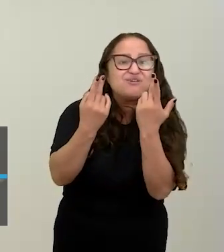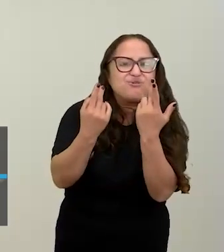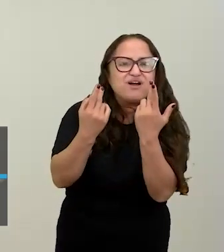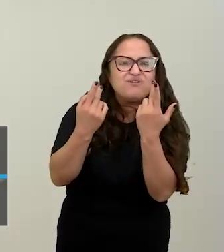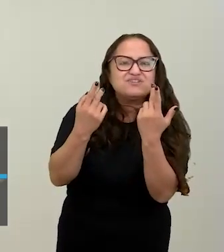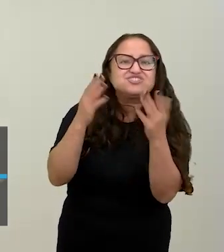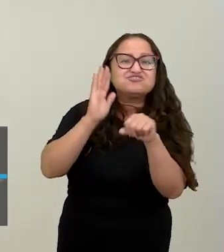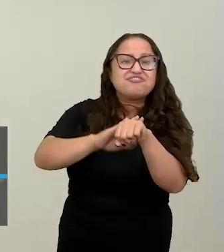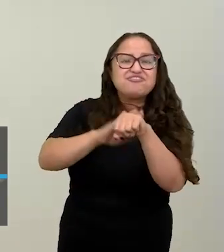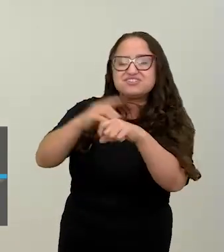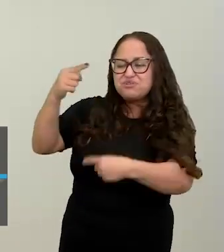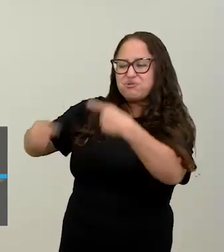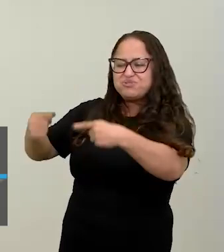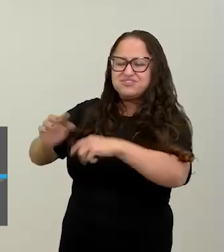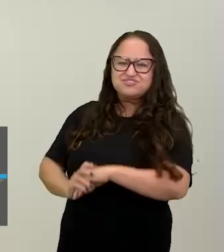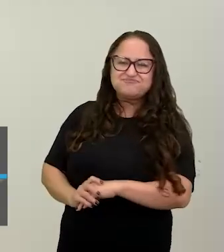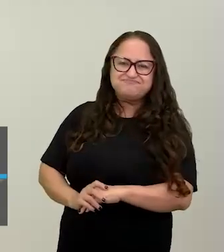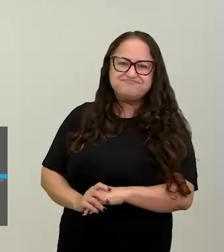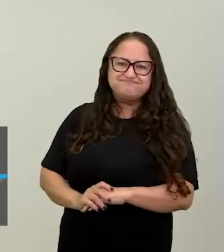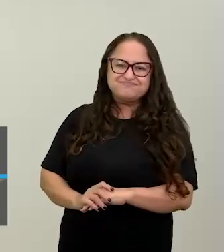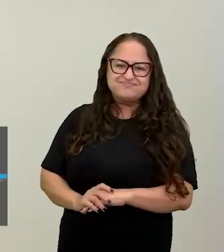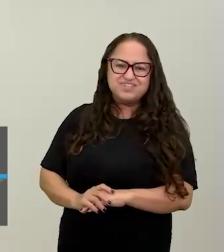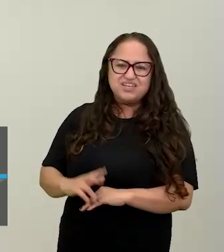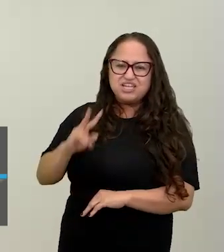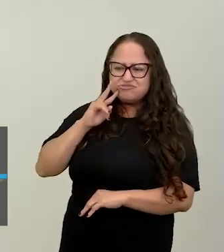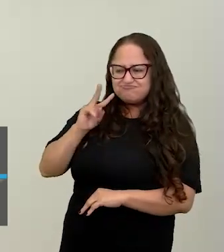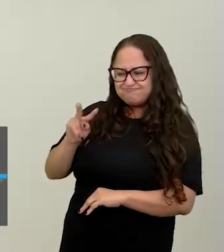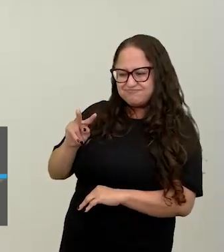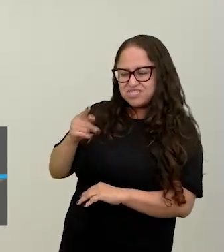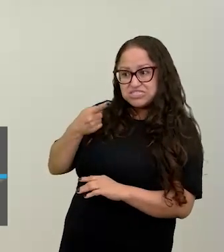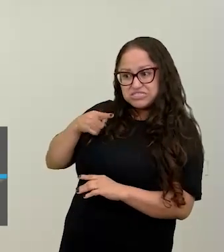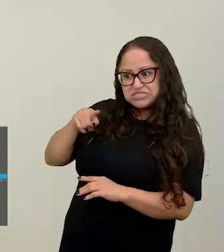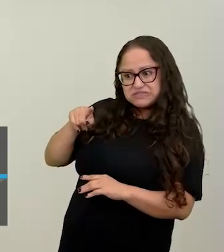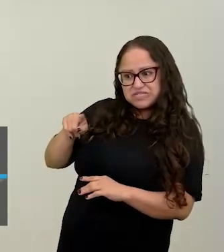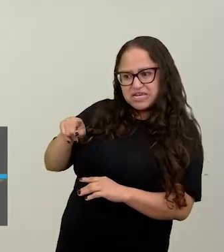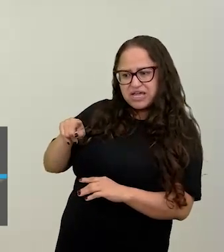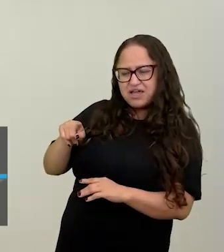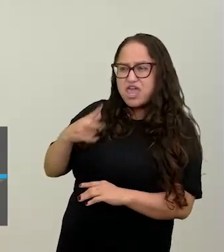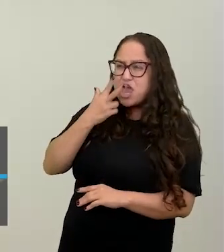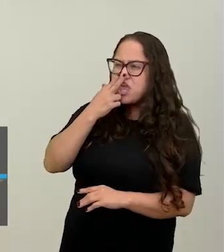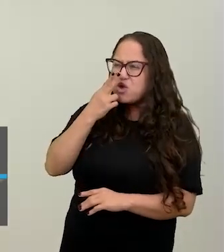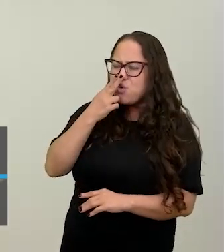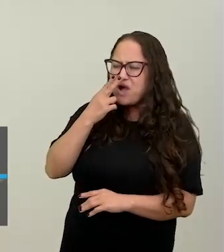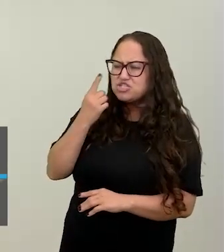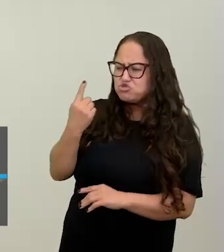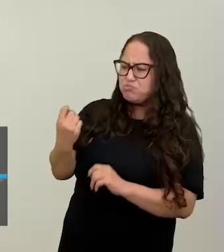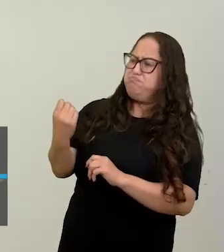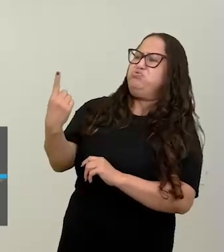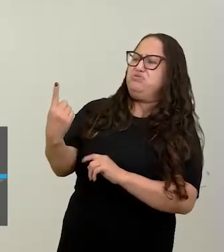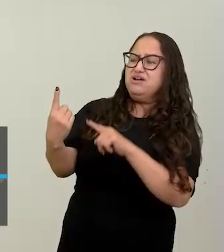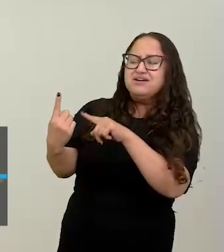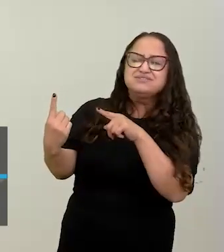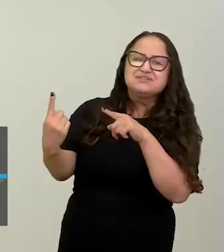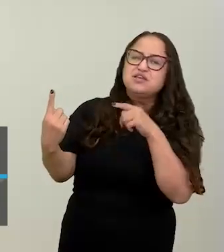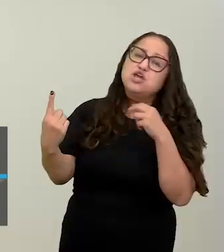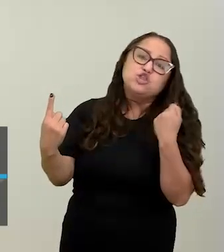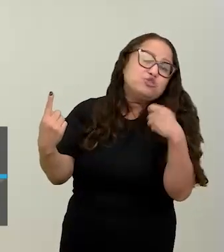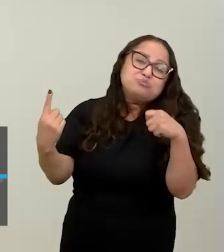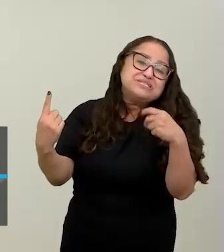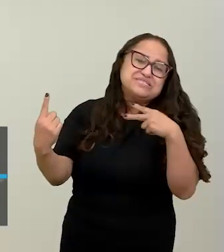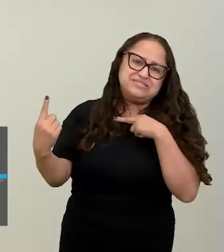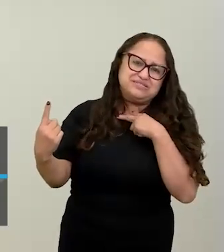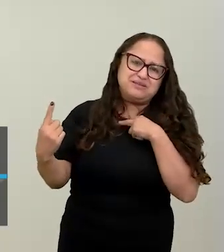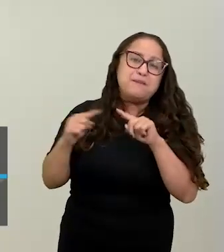Ao invés da gente ir lá, falar assim, tá, não é desse jeito que eu acho que deveria ser. Então vamos entender melhor o que é que ela